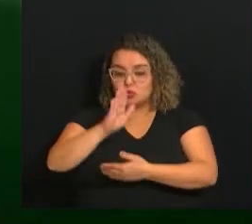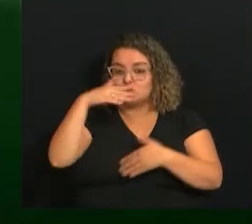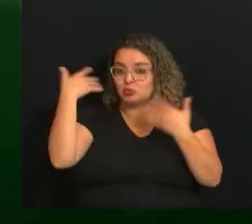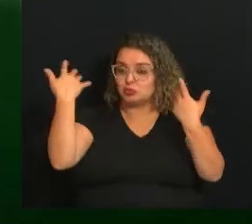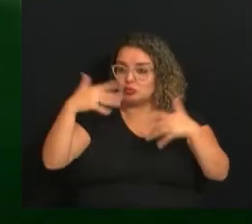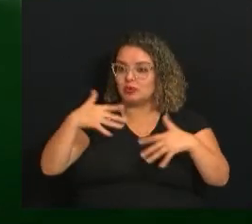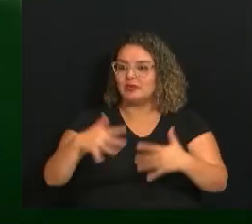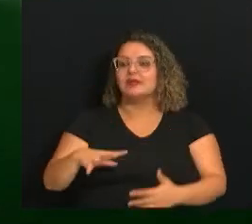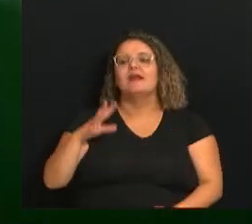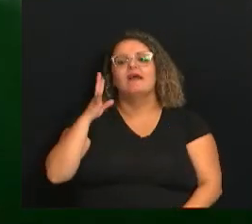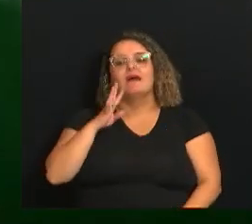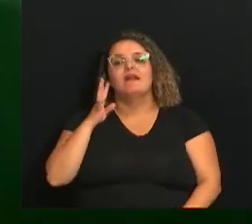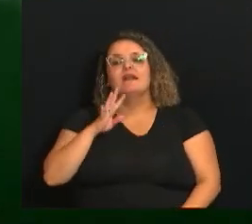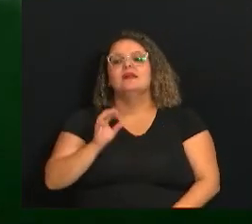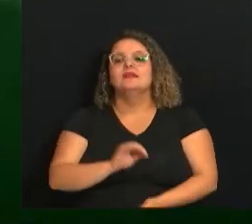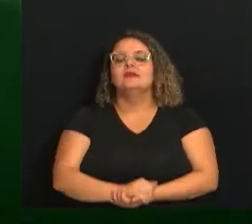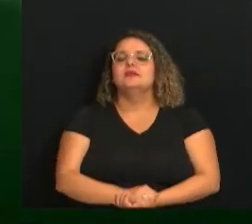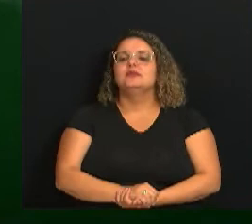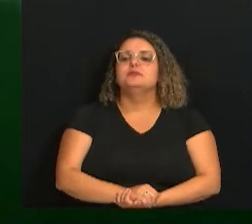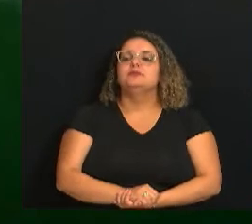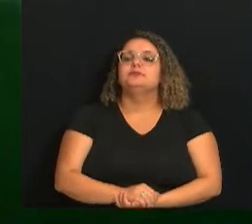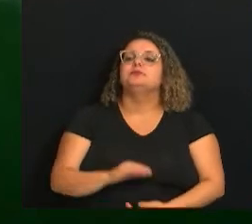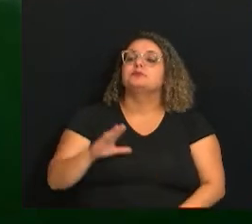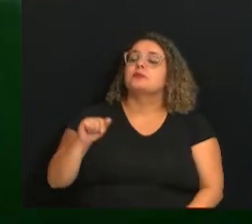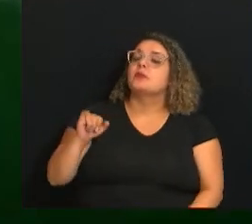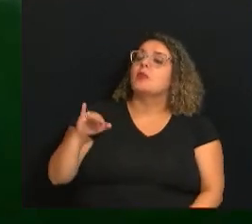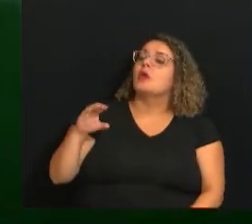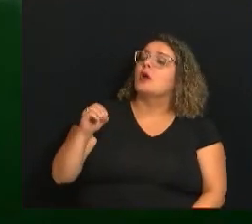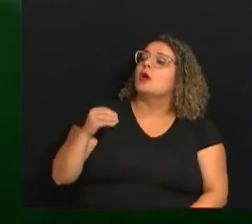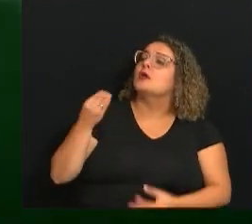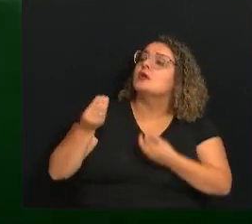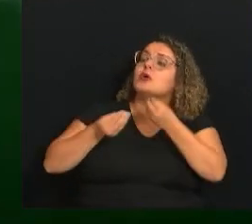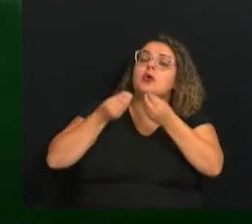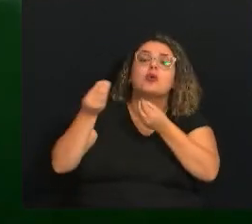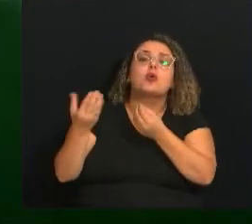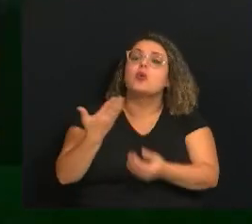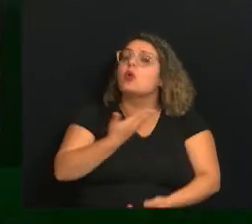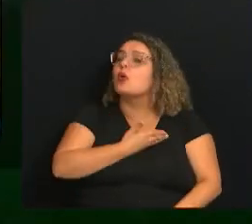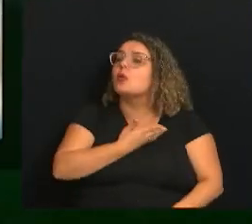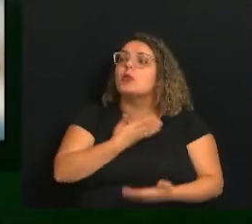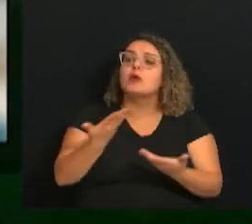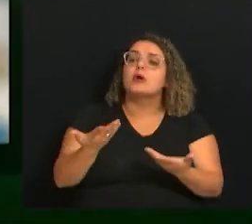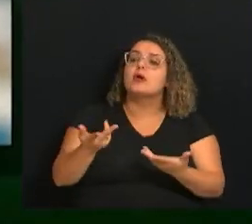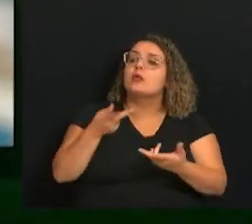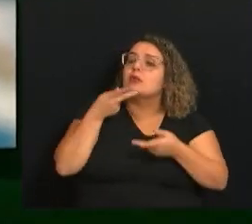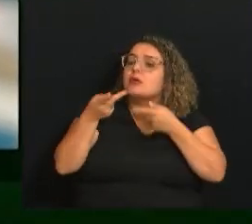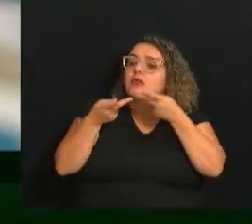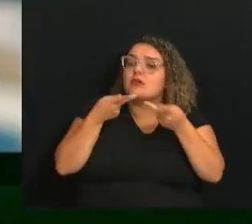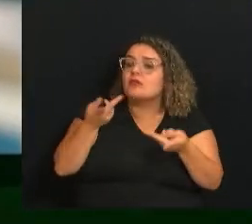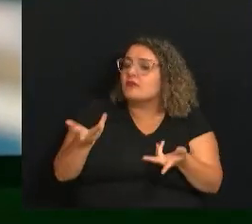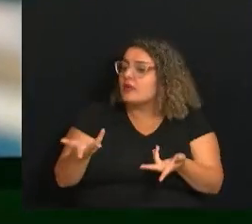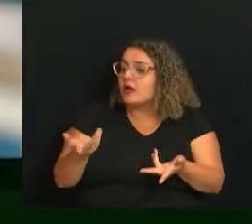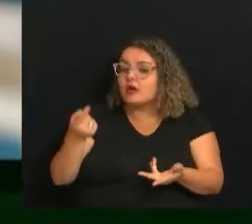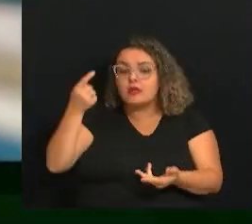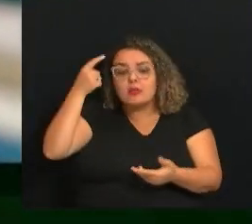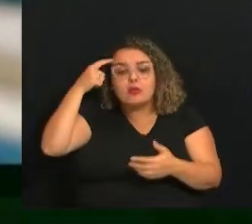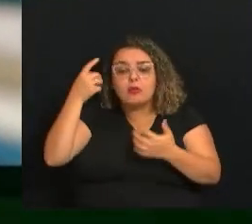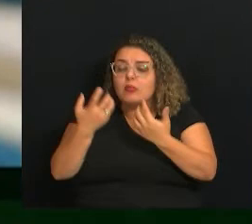que bacana. Ô Caio, e como que é com os seus amigos, assim? O que eles falam, o que eles